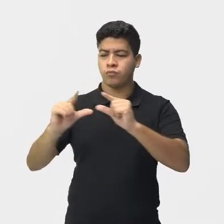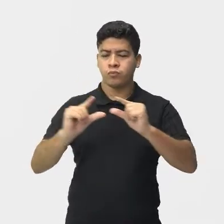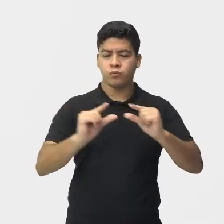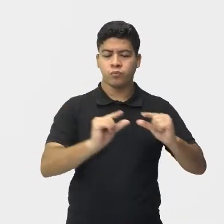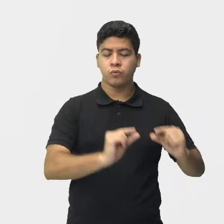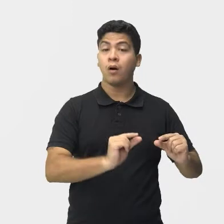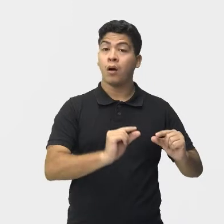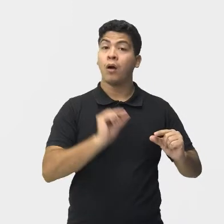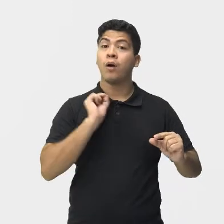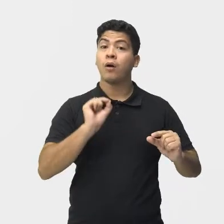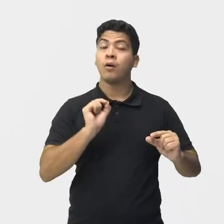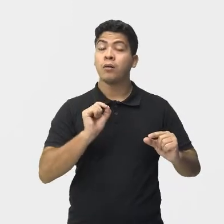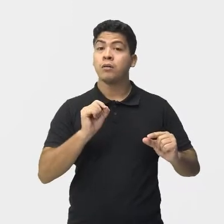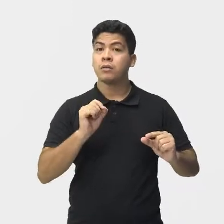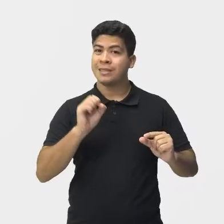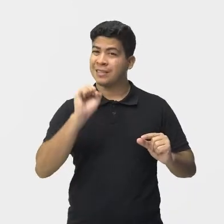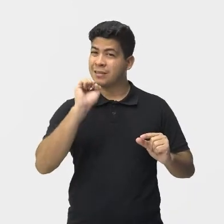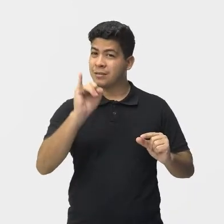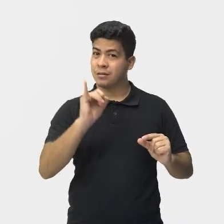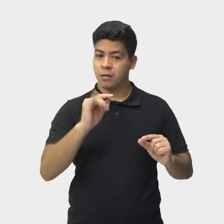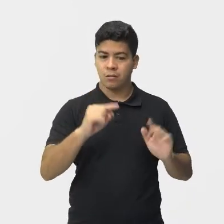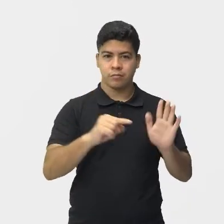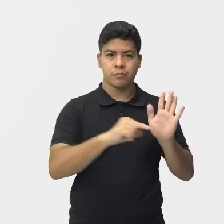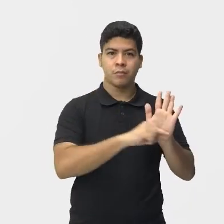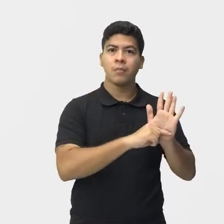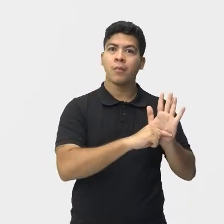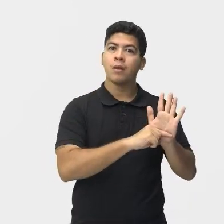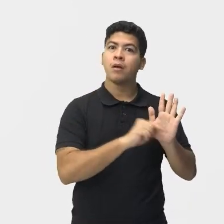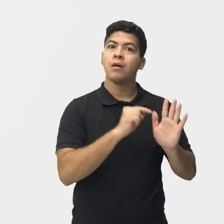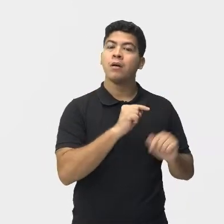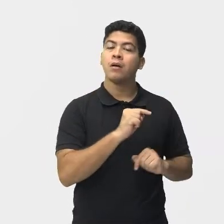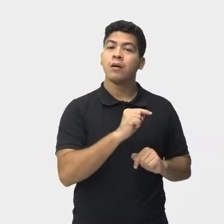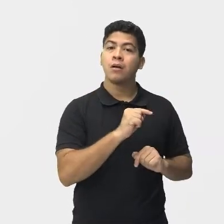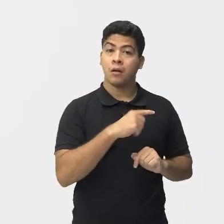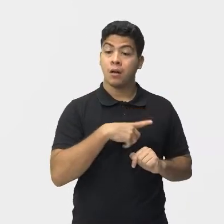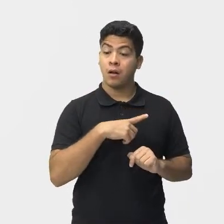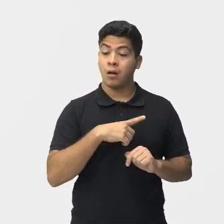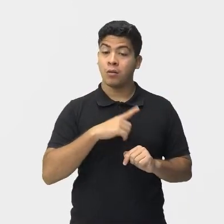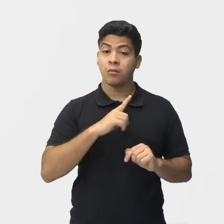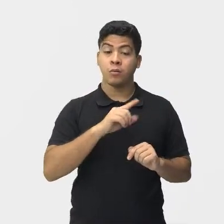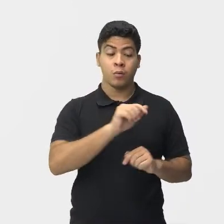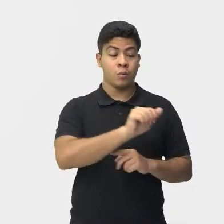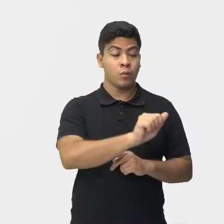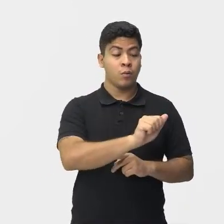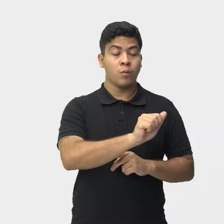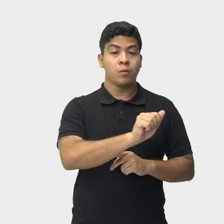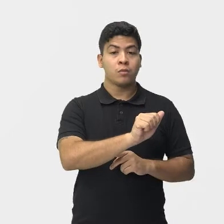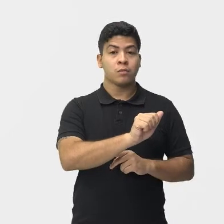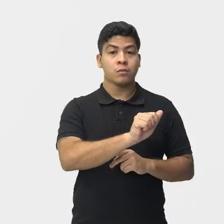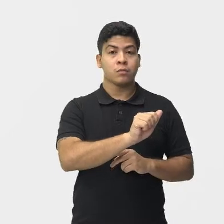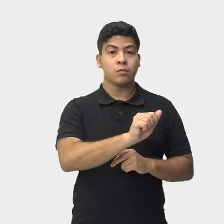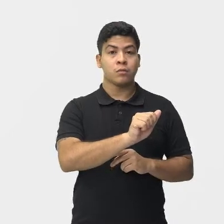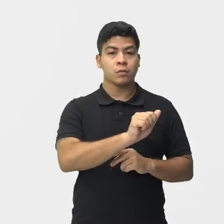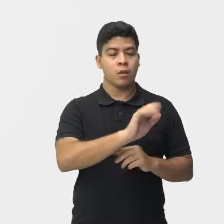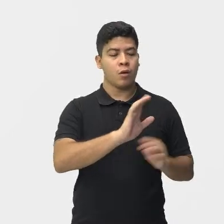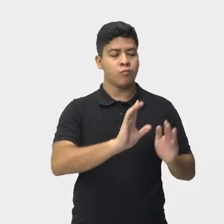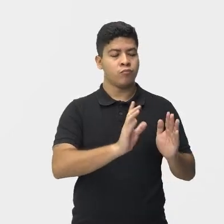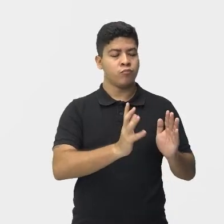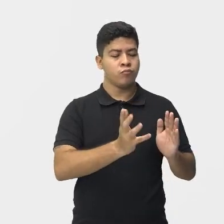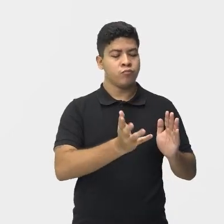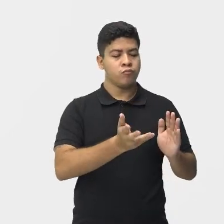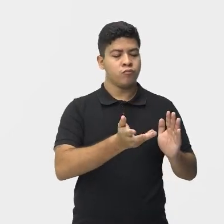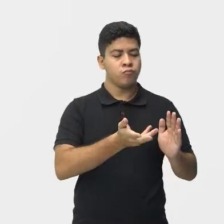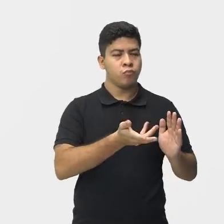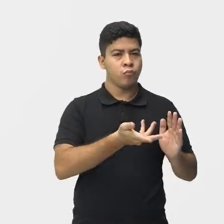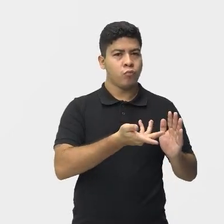se o sinal da velocidade for contrário ao sinal da aceleração, então eu vou dizer que eu tenho um movimento retardado.